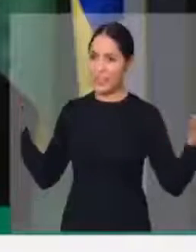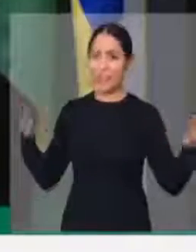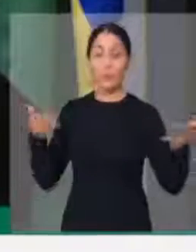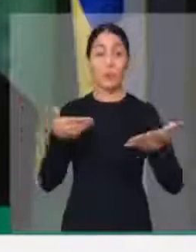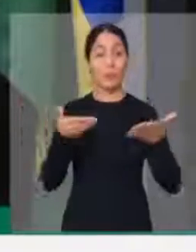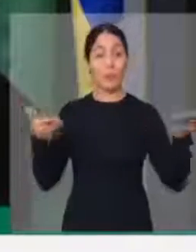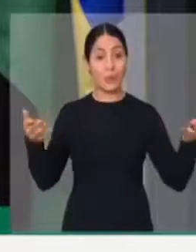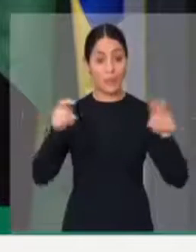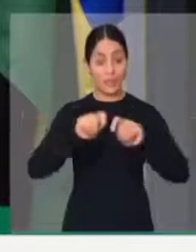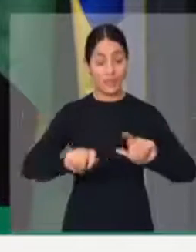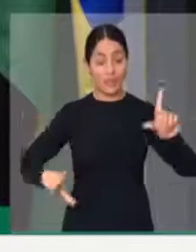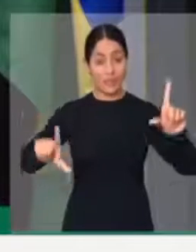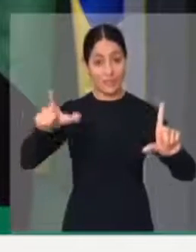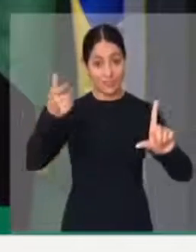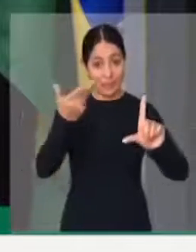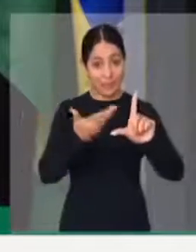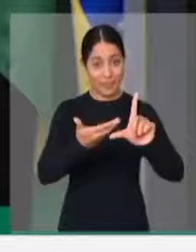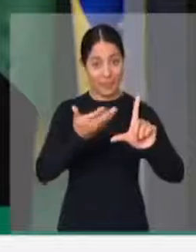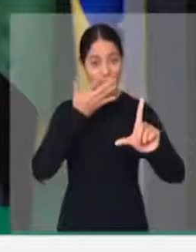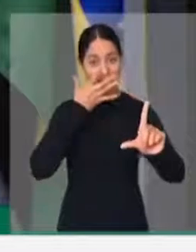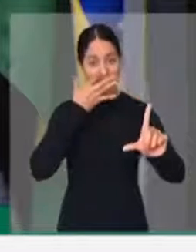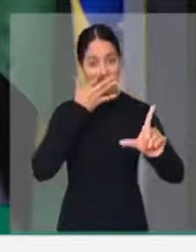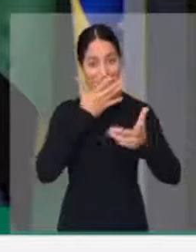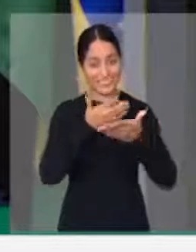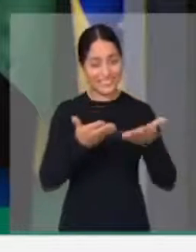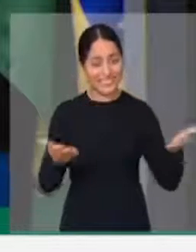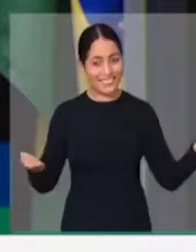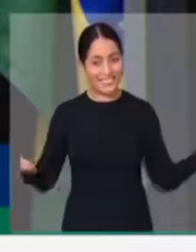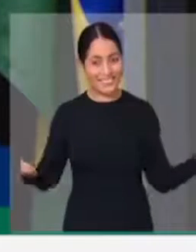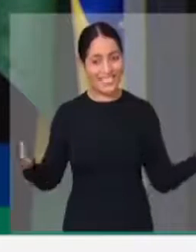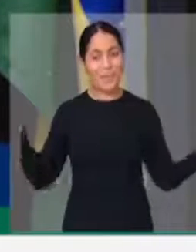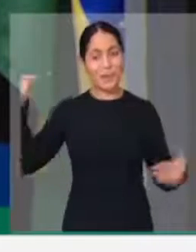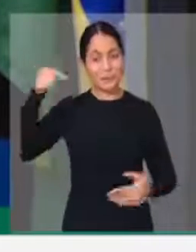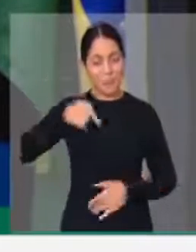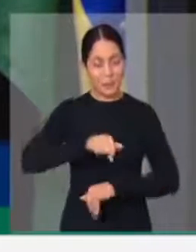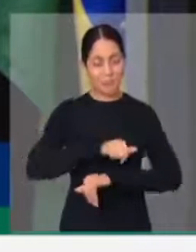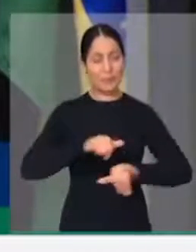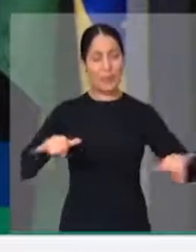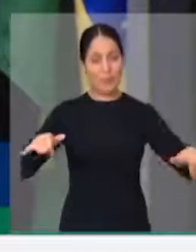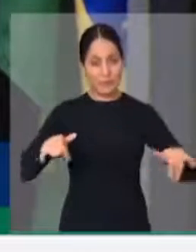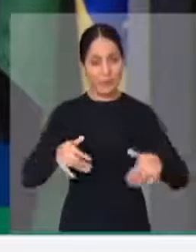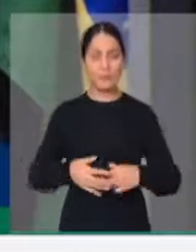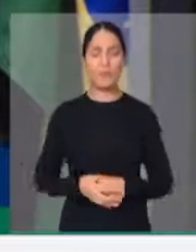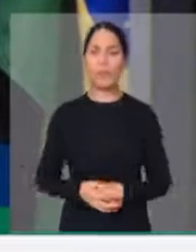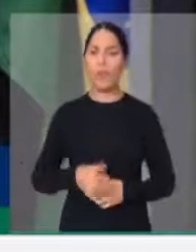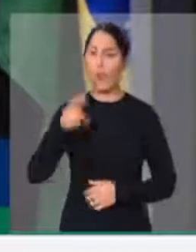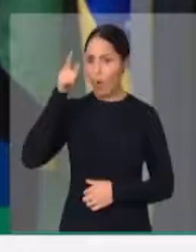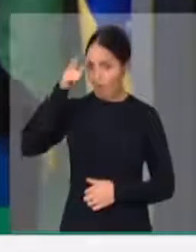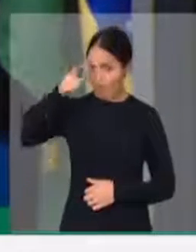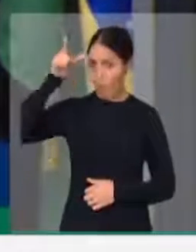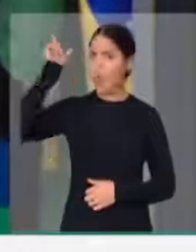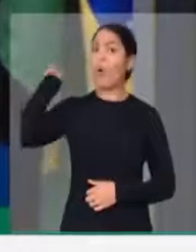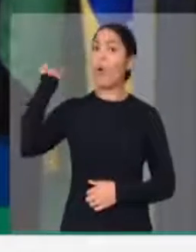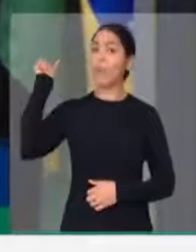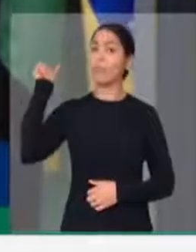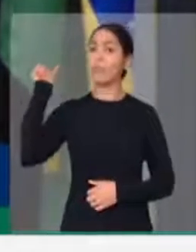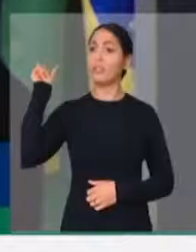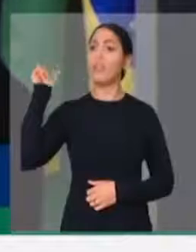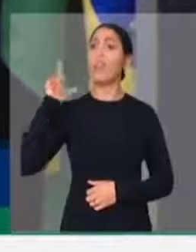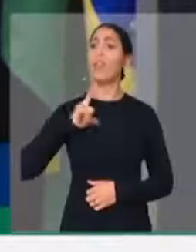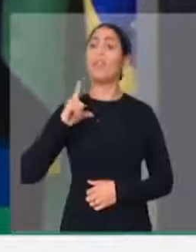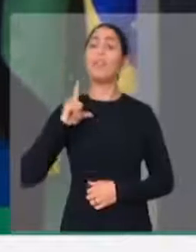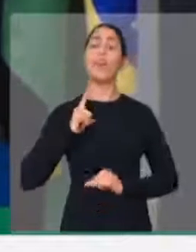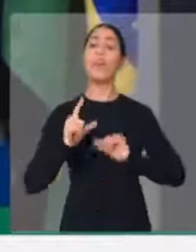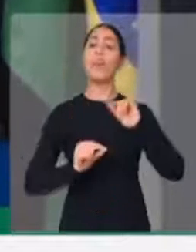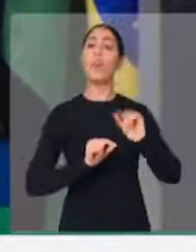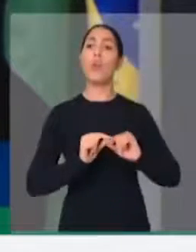todos que nos acompanhe através da TV Câmara como vocês viram ontem terminou essa grande novela